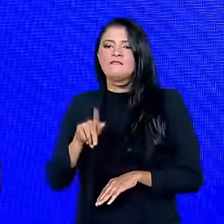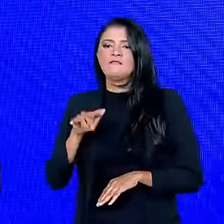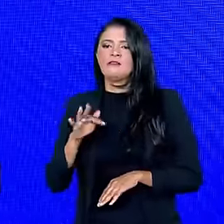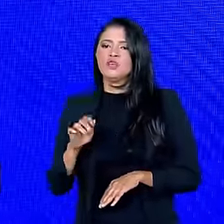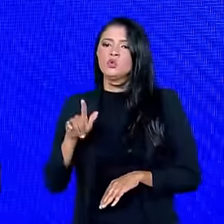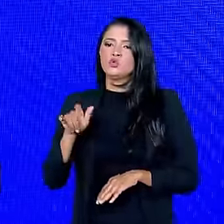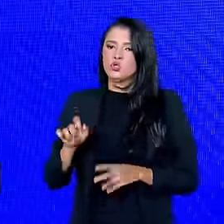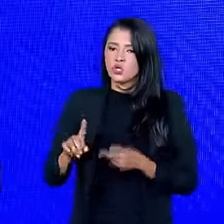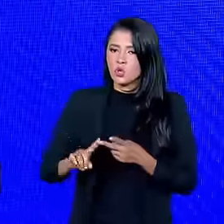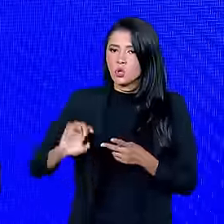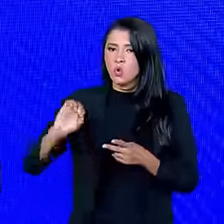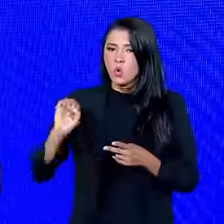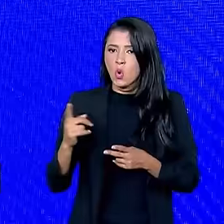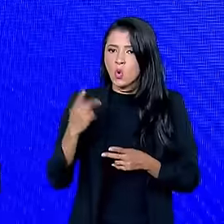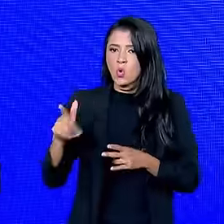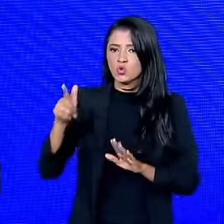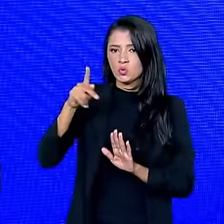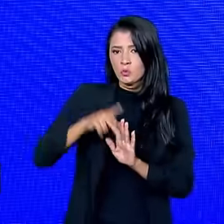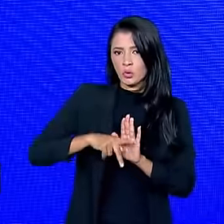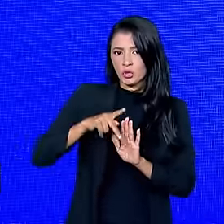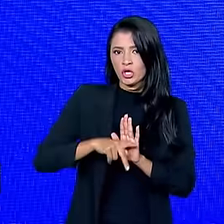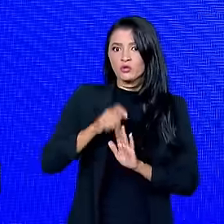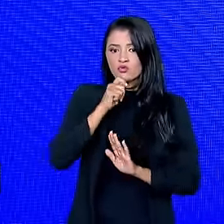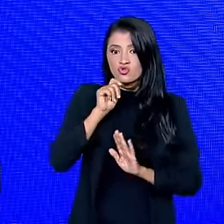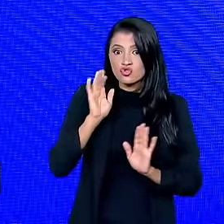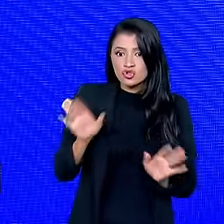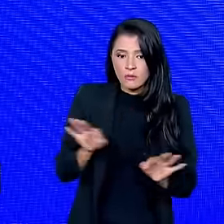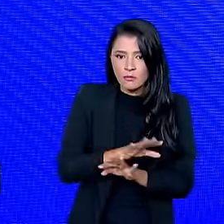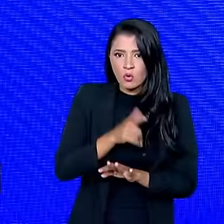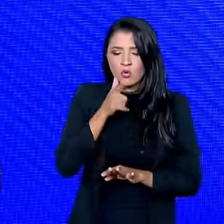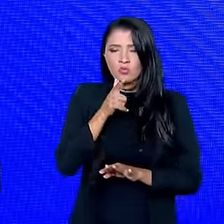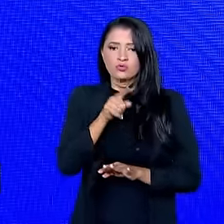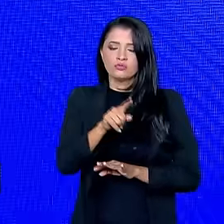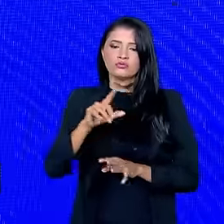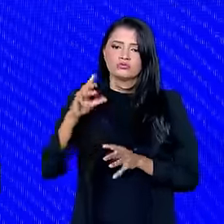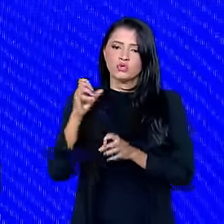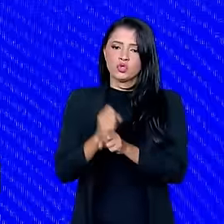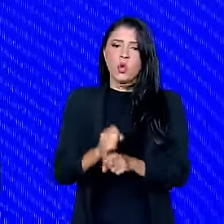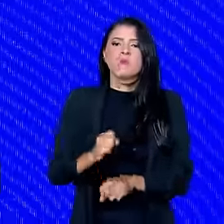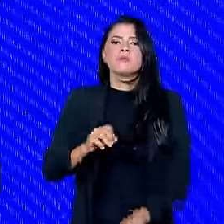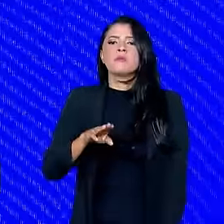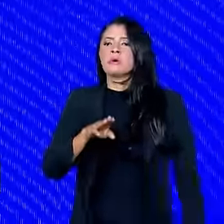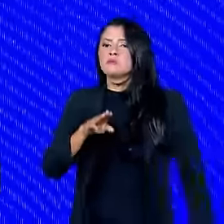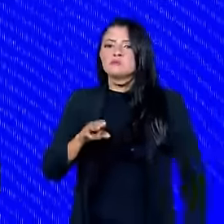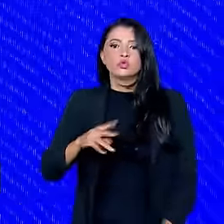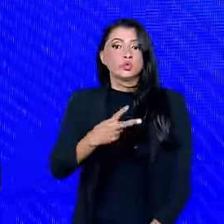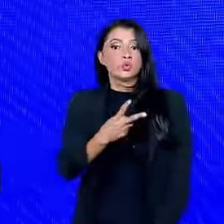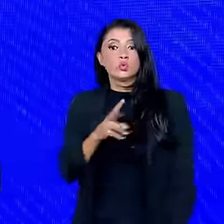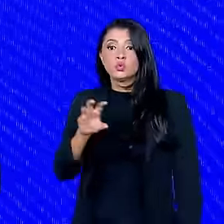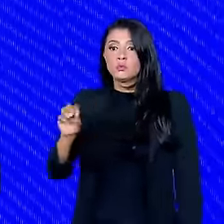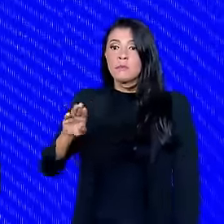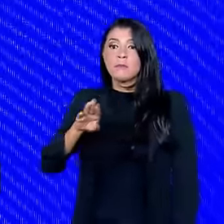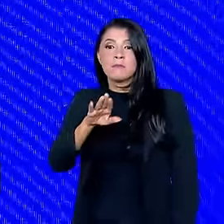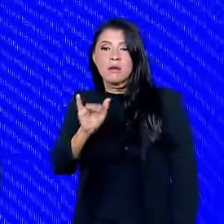também em projetos já funcionando da ordem de 200 bilhões de reais, cerca